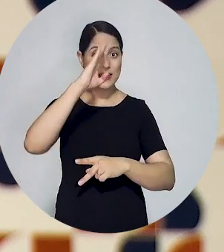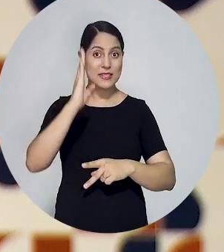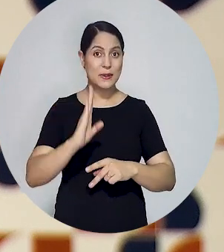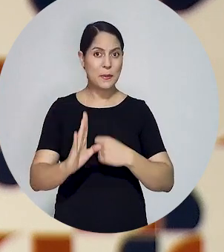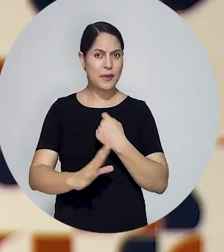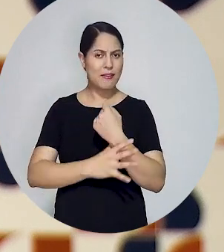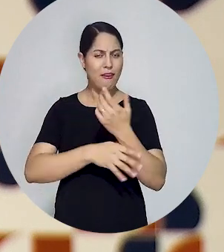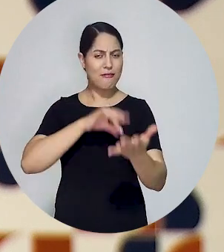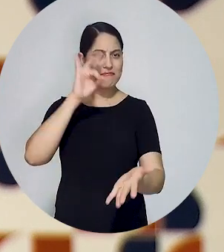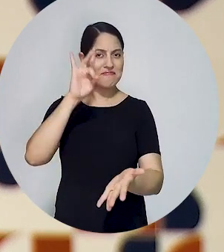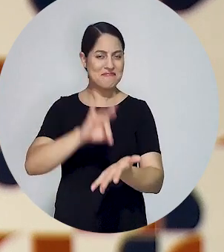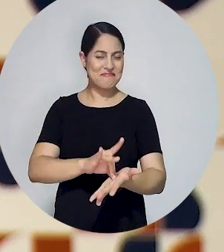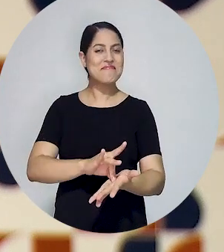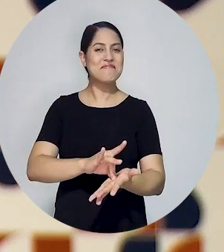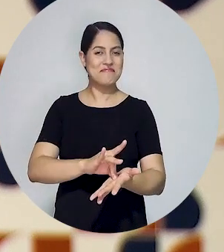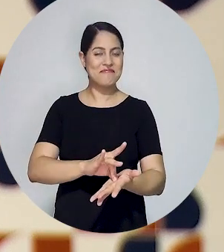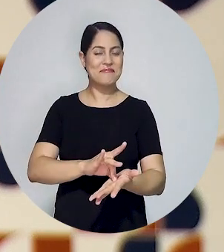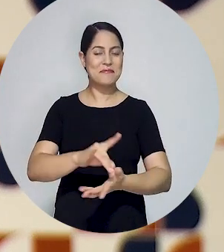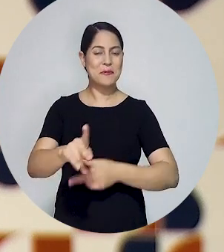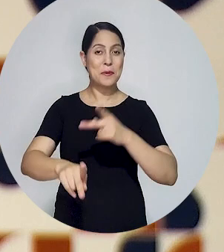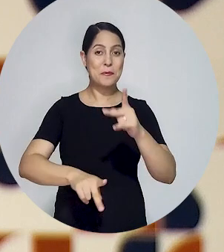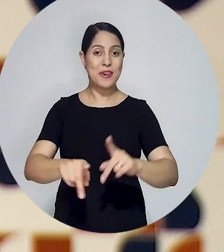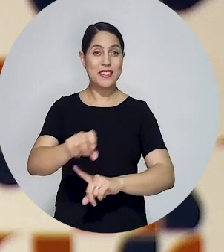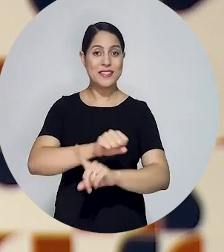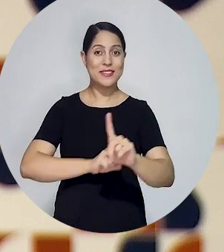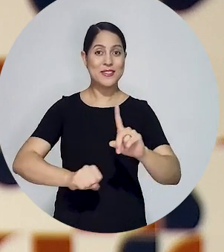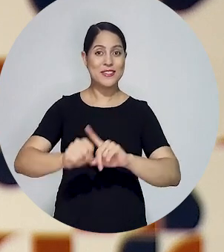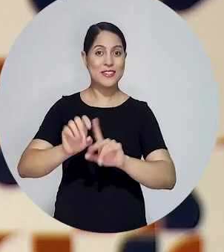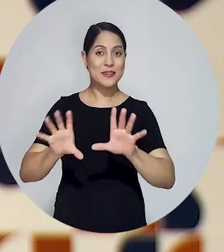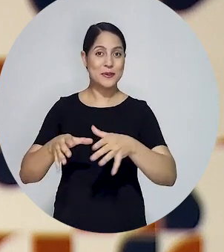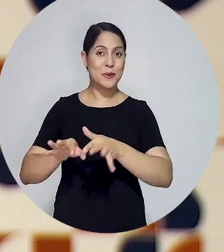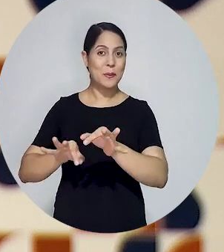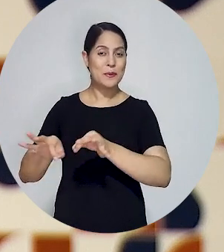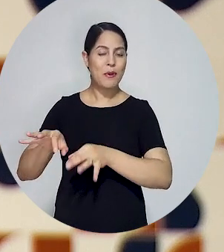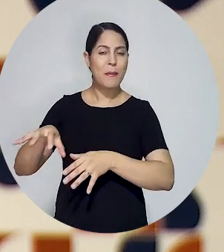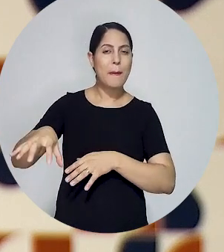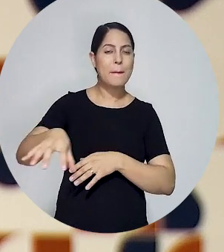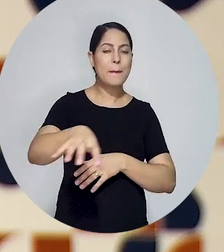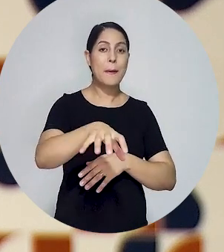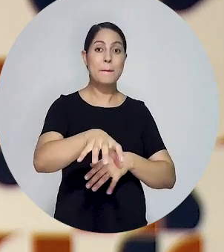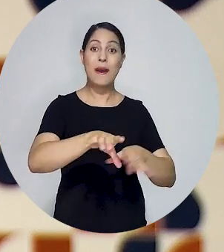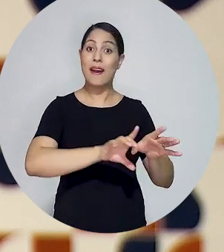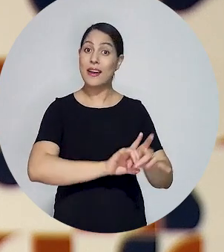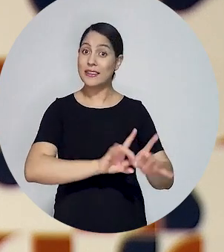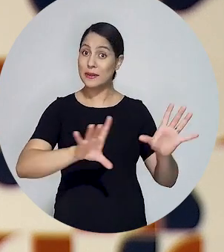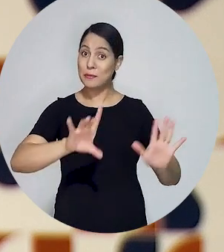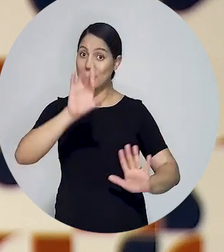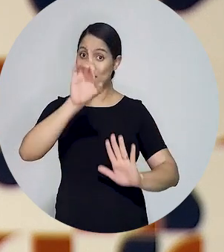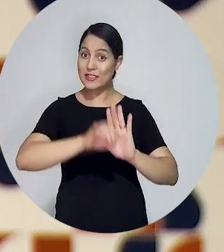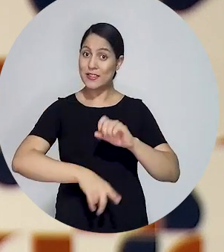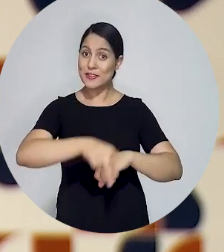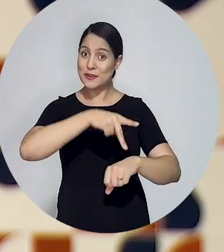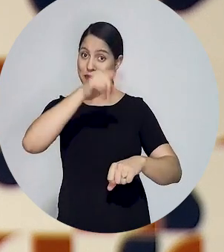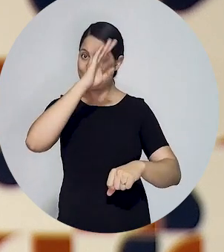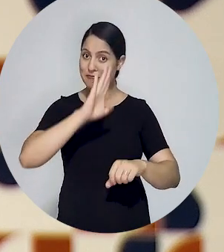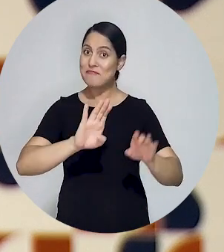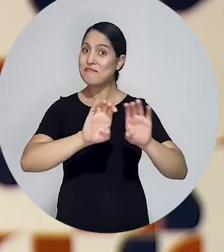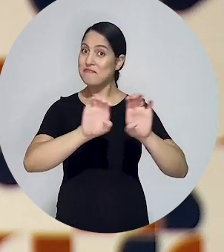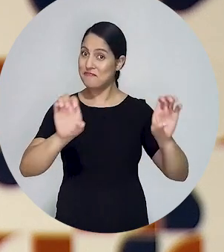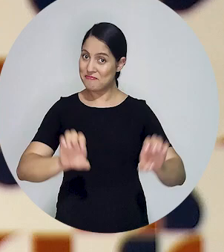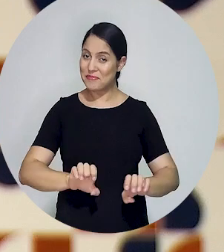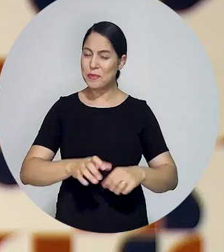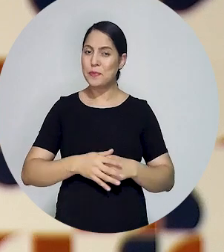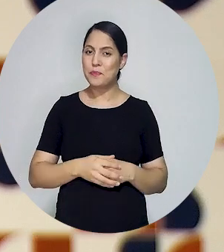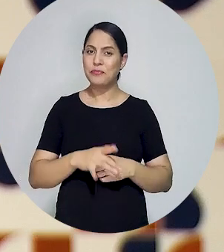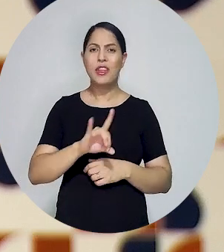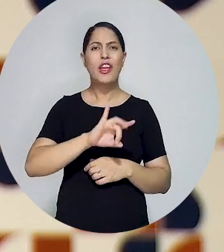e brasileiros, além de dar voz à sociedade civil organizada e consolidar o Estado democrático de direito. E